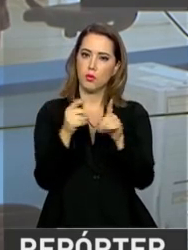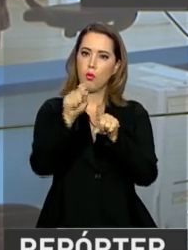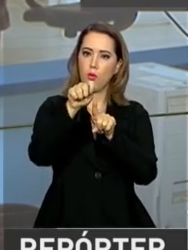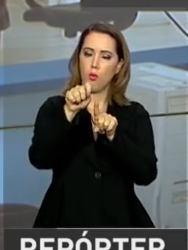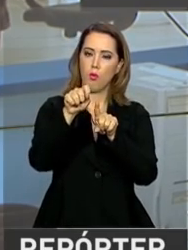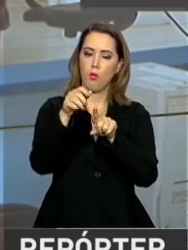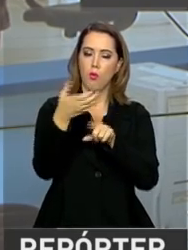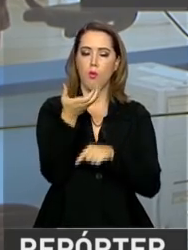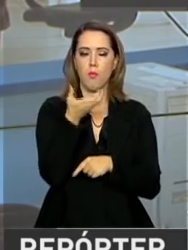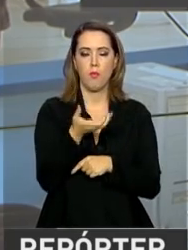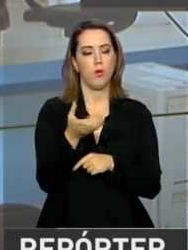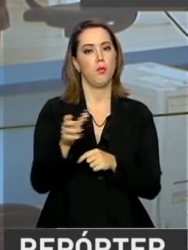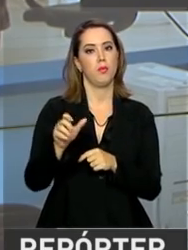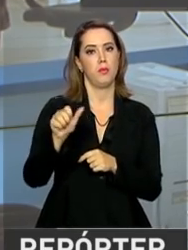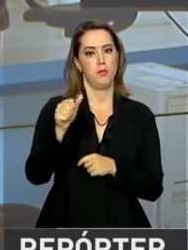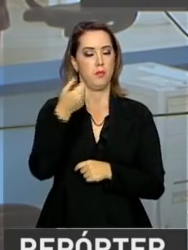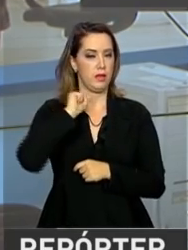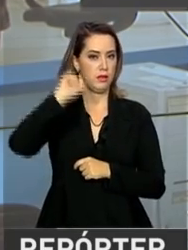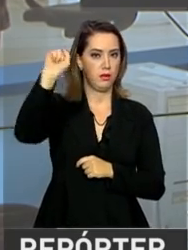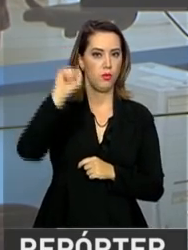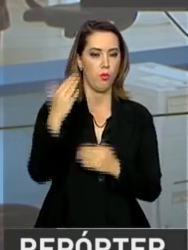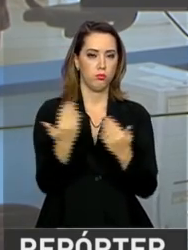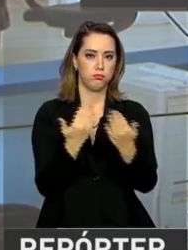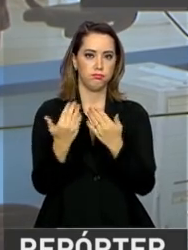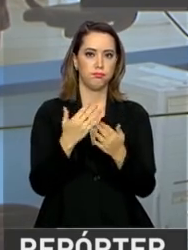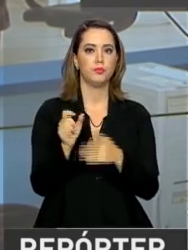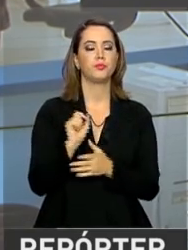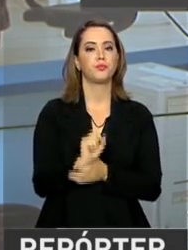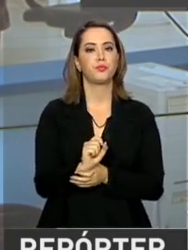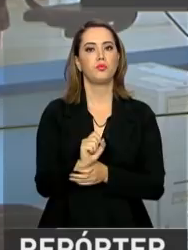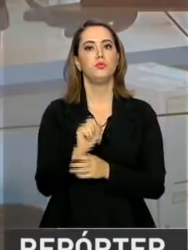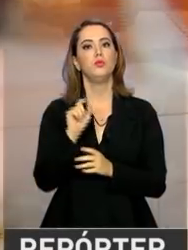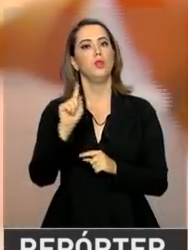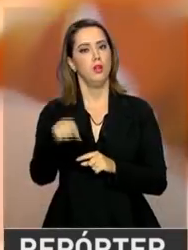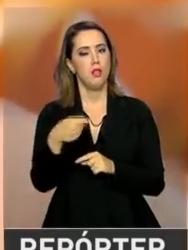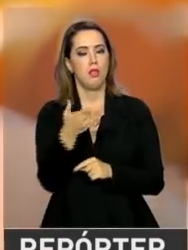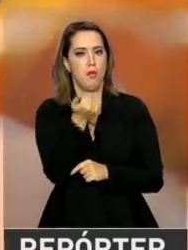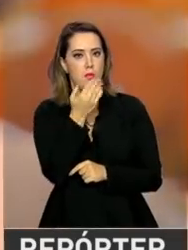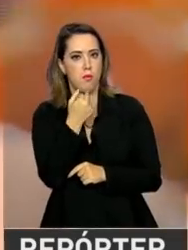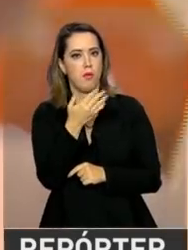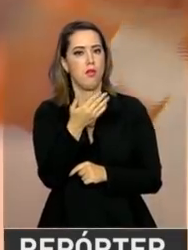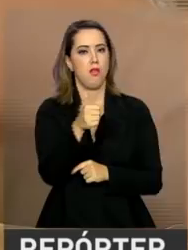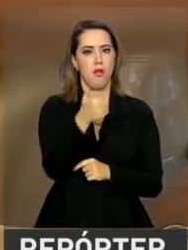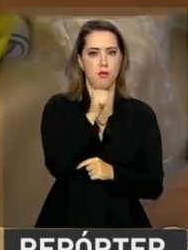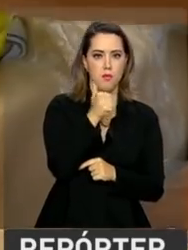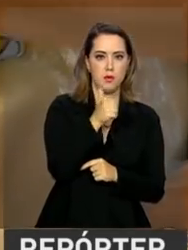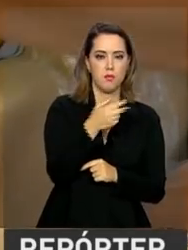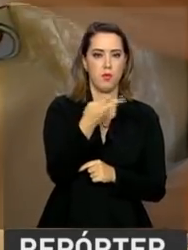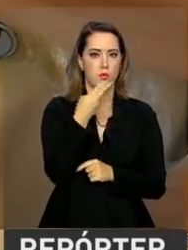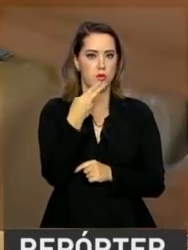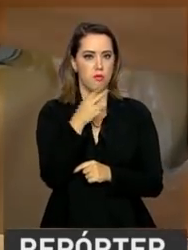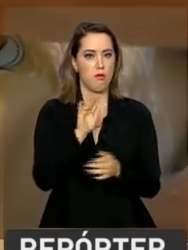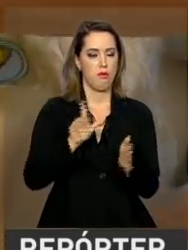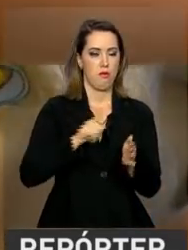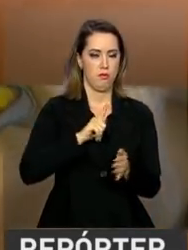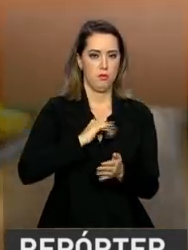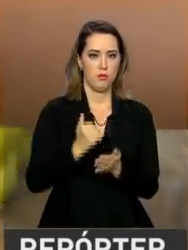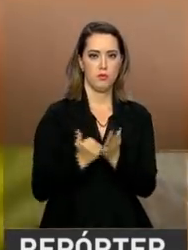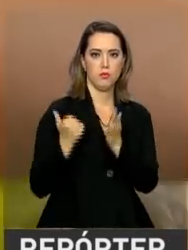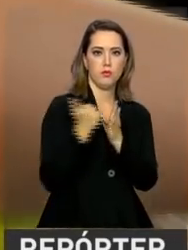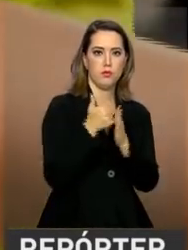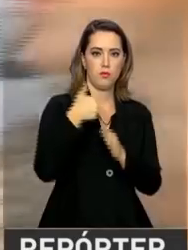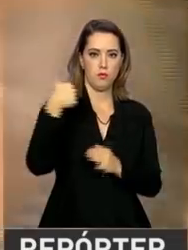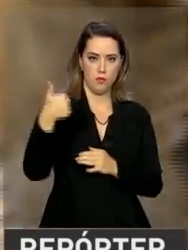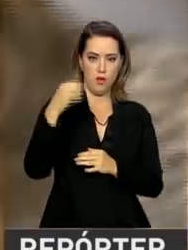anterior. Os números foram divulgados hoje pelo IBGE. O setor de alimentos, bebidas e fumo registrou alta de 1% em